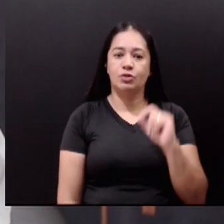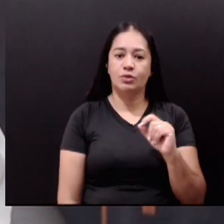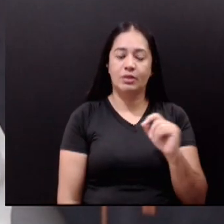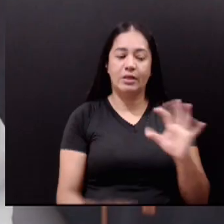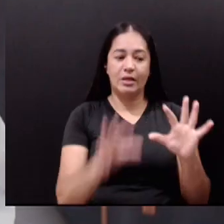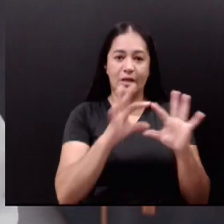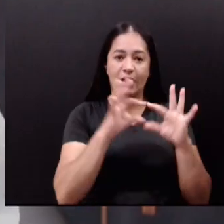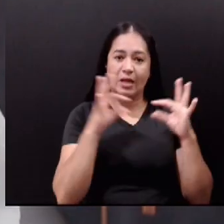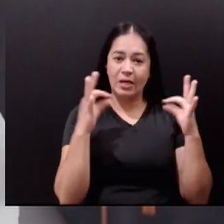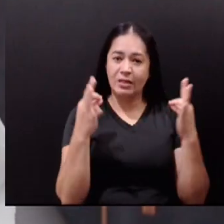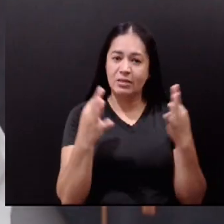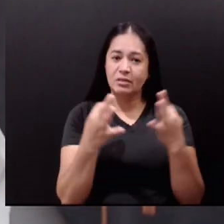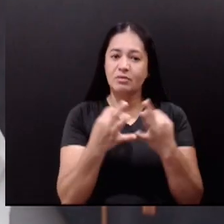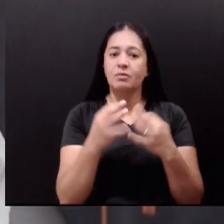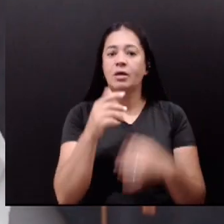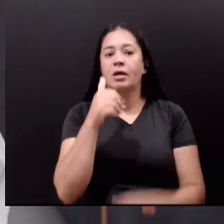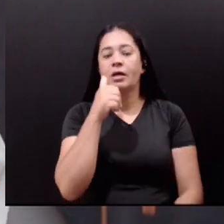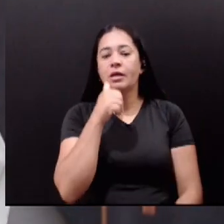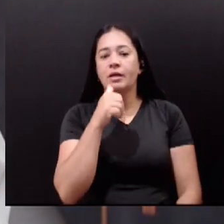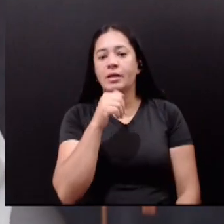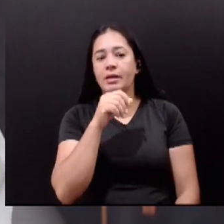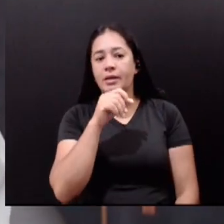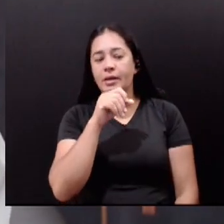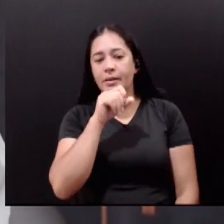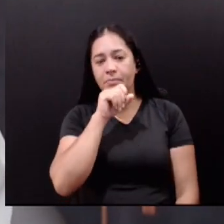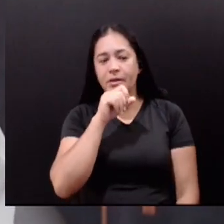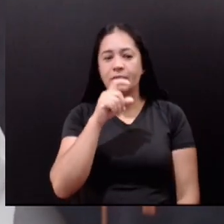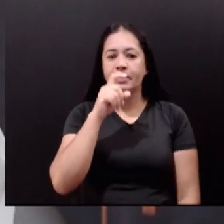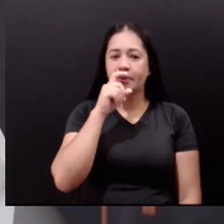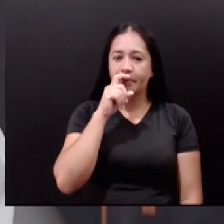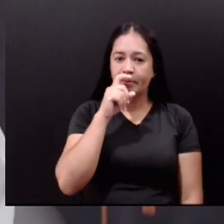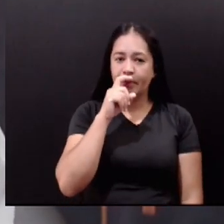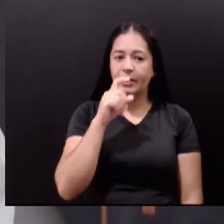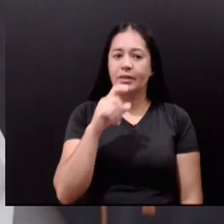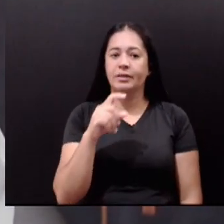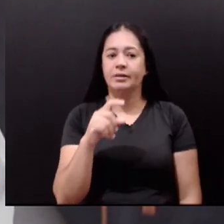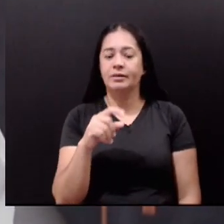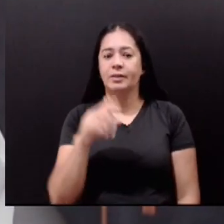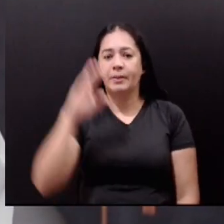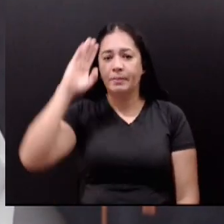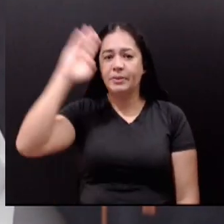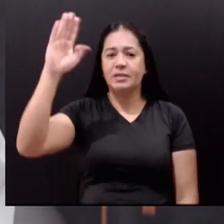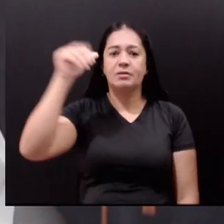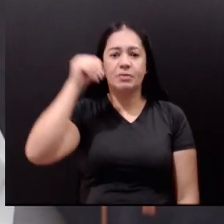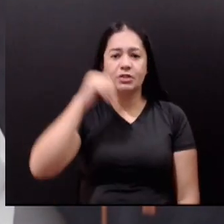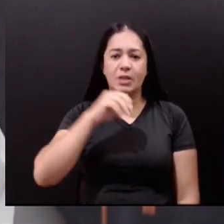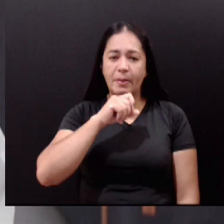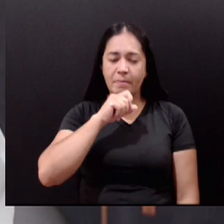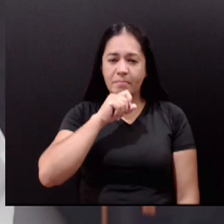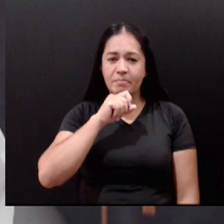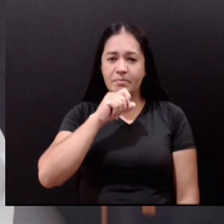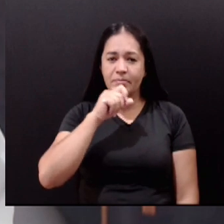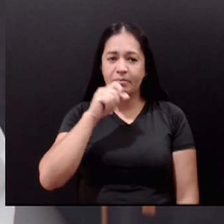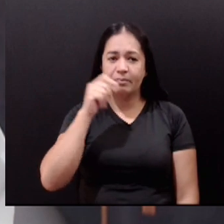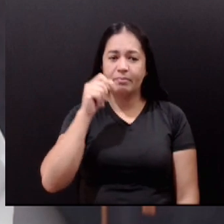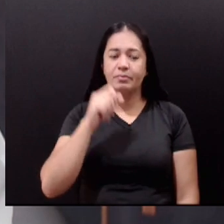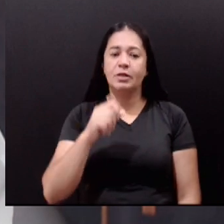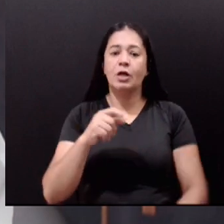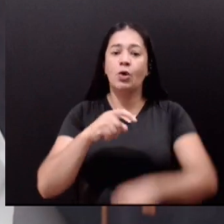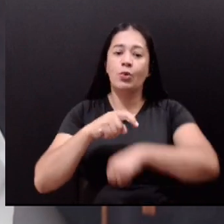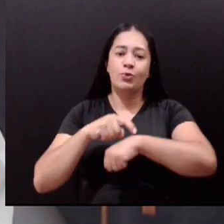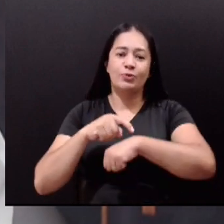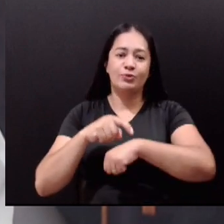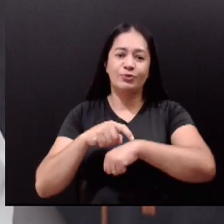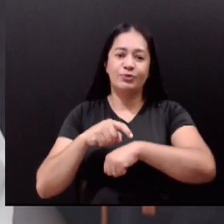mães, os pais certamente, mas eu acho que as mães têm um peso maior dessa questão do tempo, né, não estou destinando o tempo que